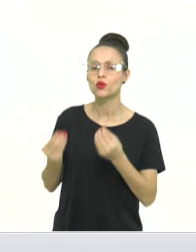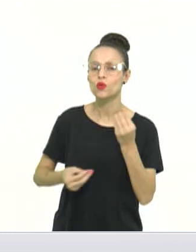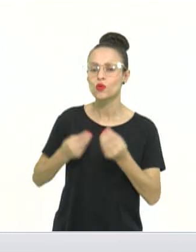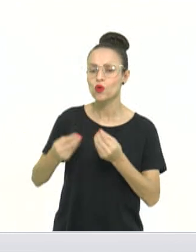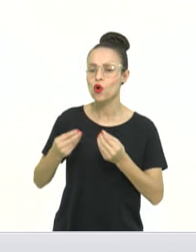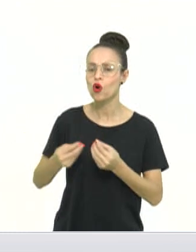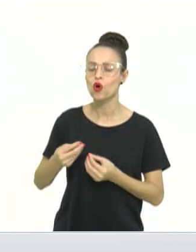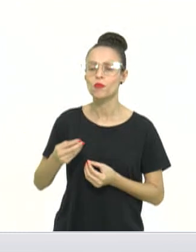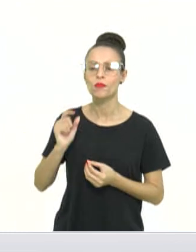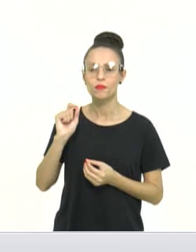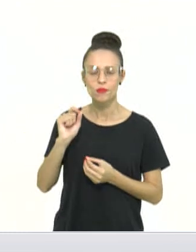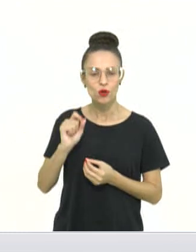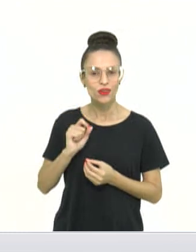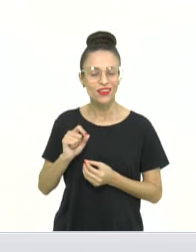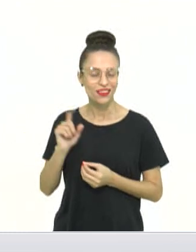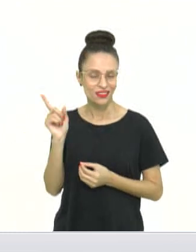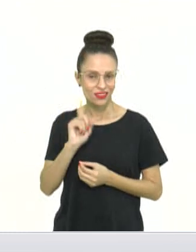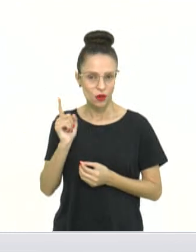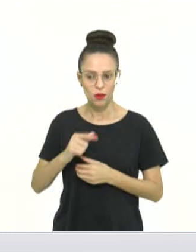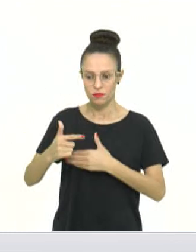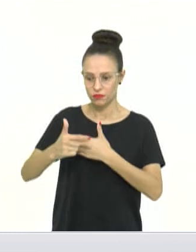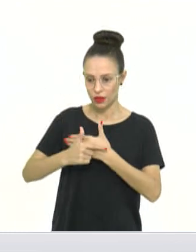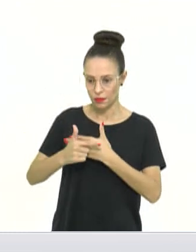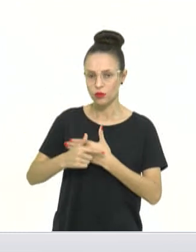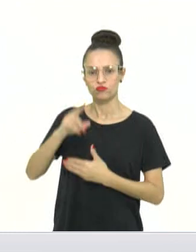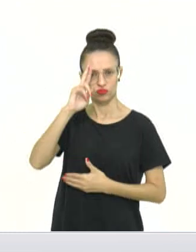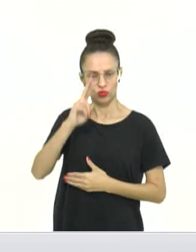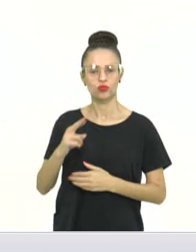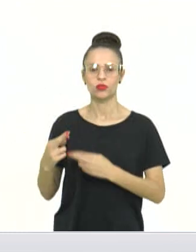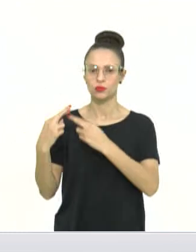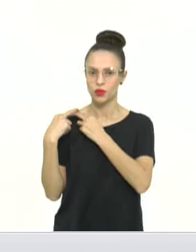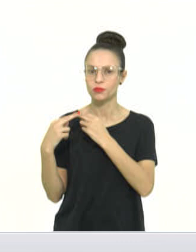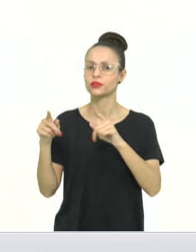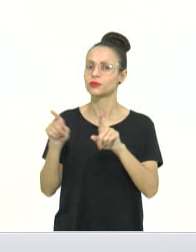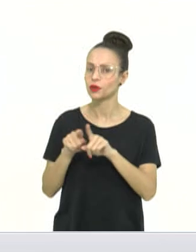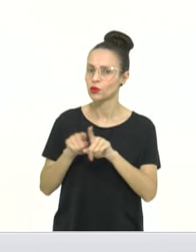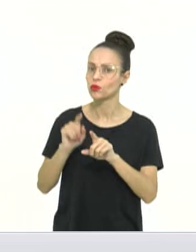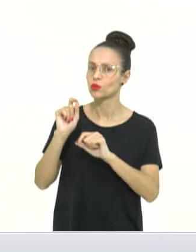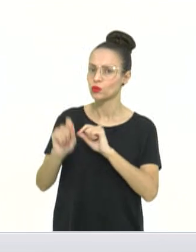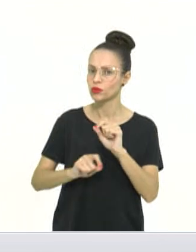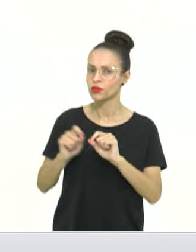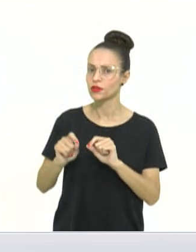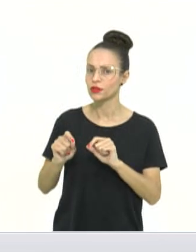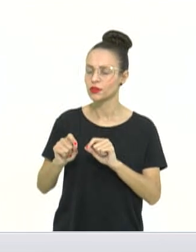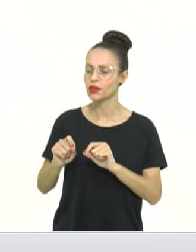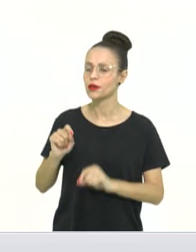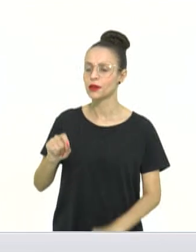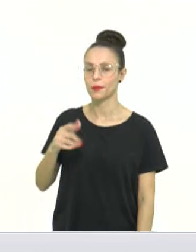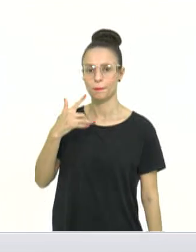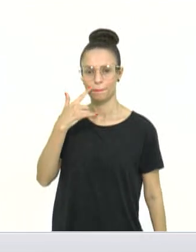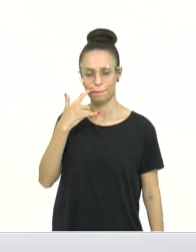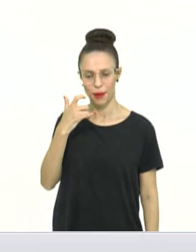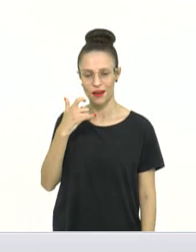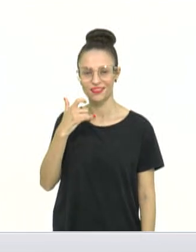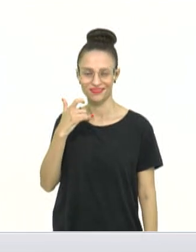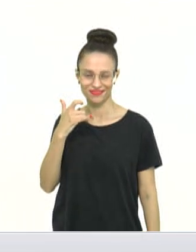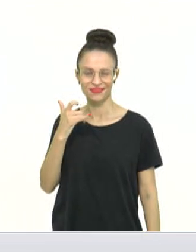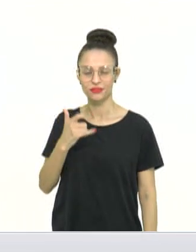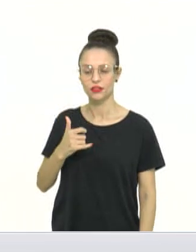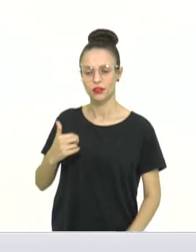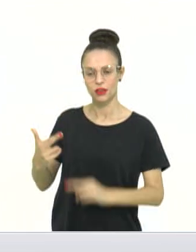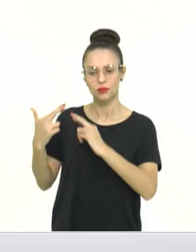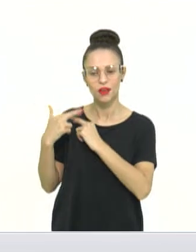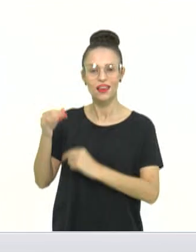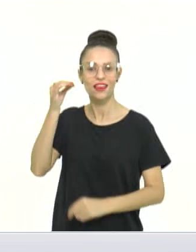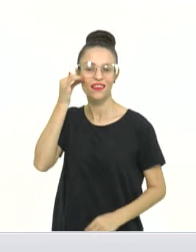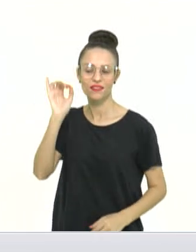esterilização para exercer não só o papel de dono responsável, mas também uma paternidade responsável e evitar